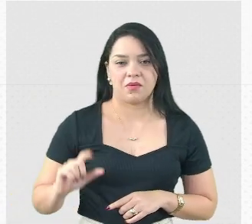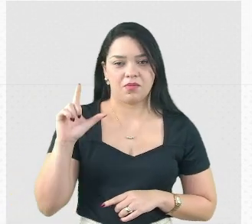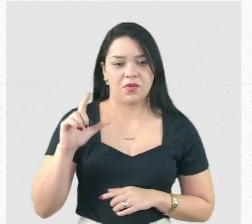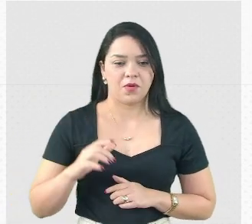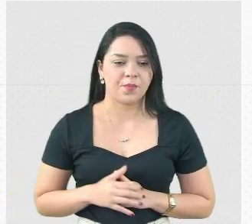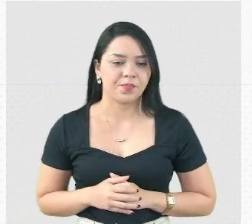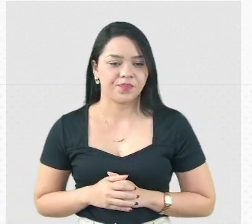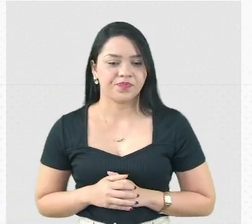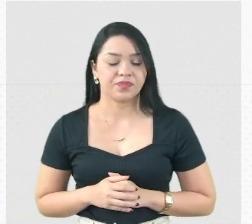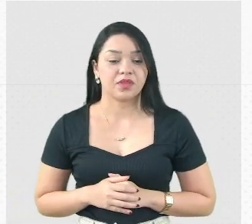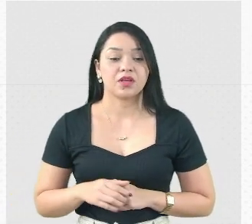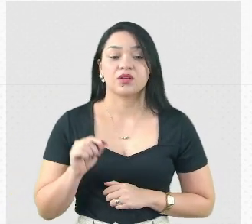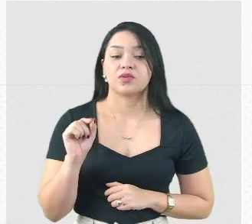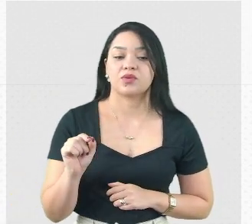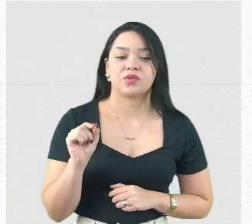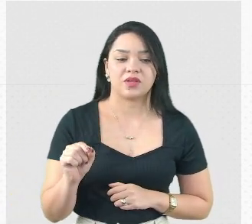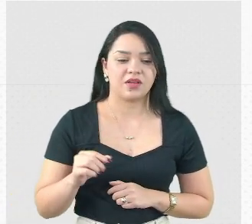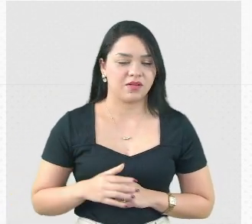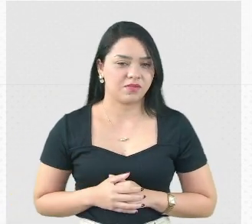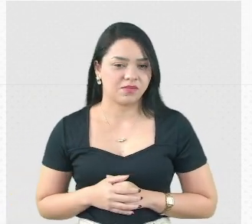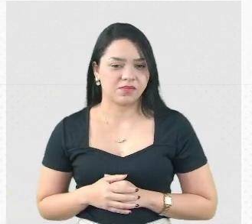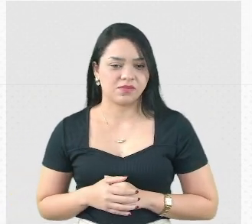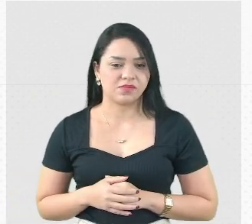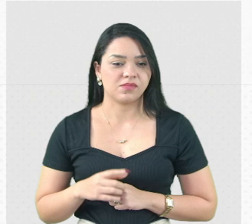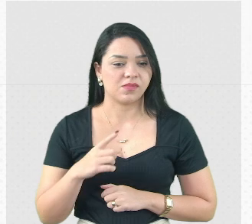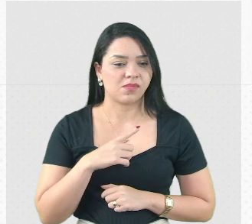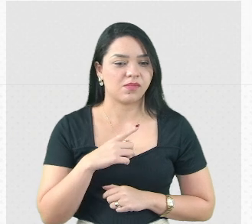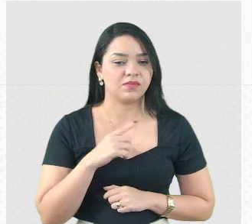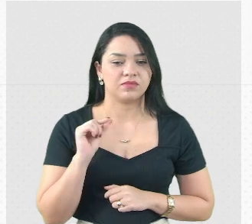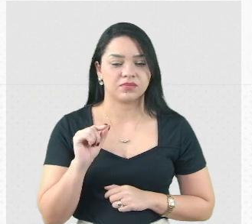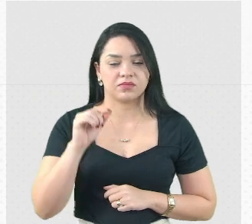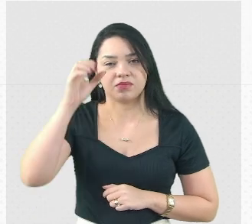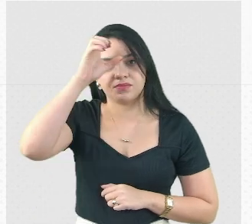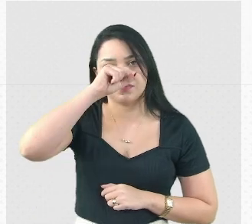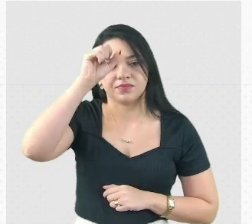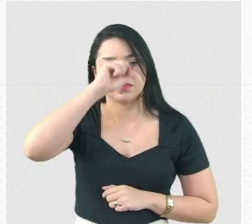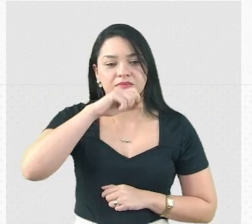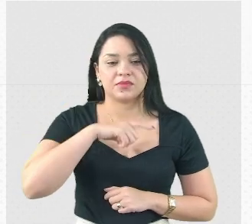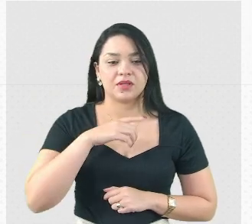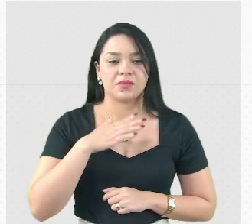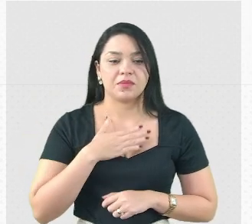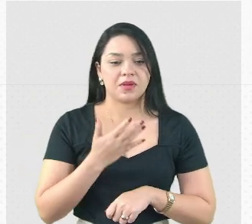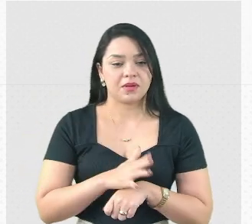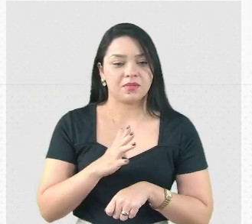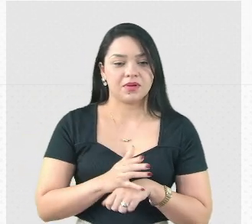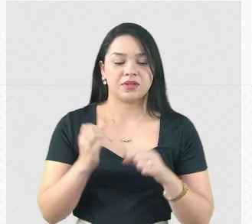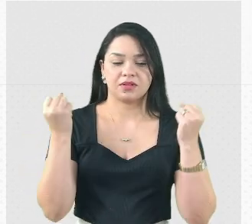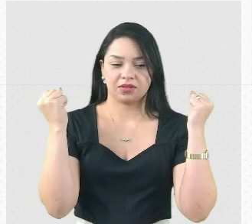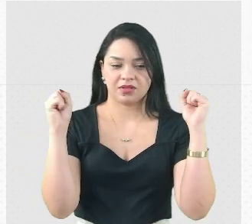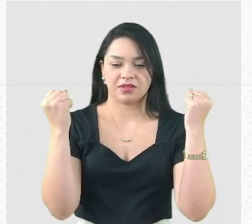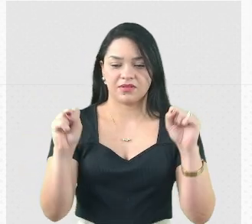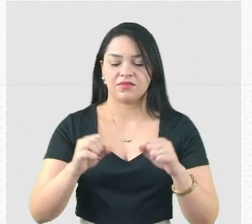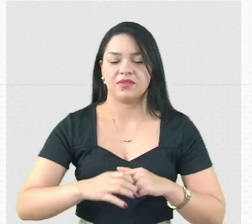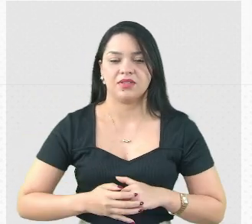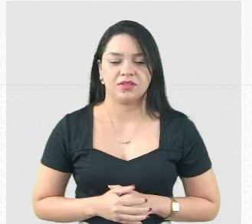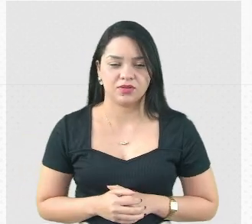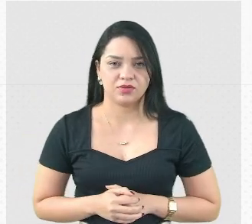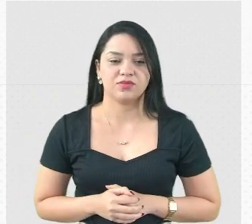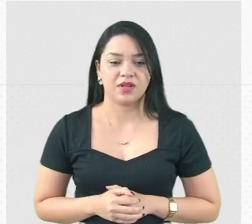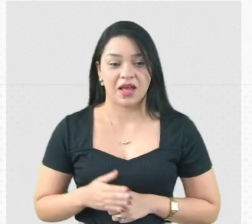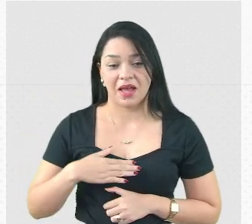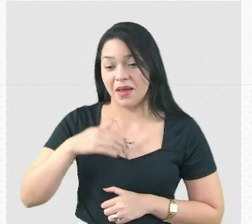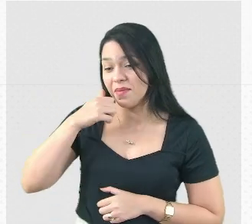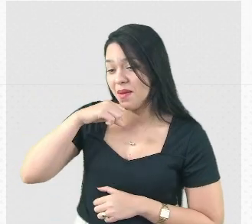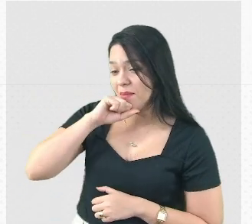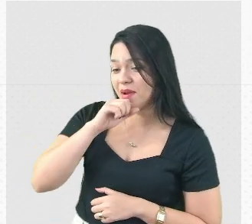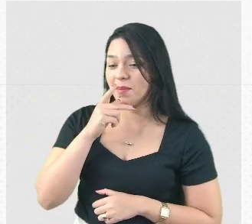E muito advém de quê? Dessa potencialização de aprendizado que eu tinha pela minha prática de exercícios físicos. Aí minha mãe e